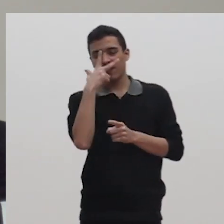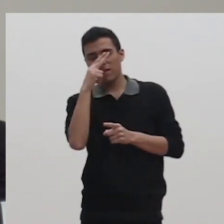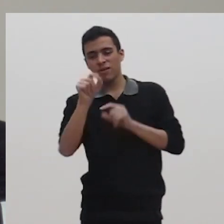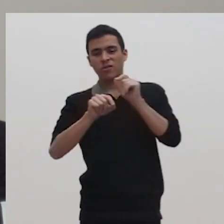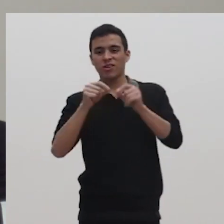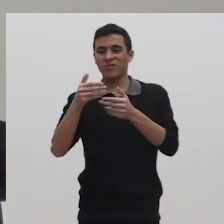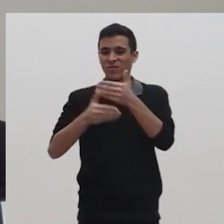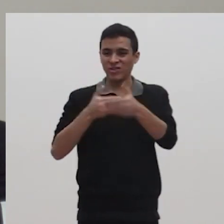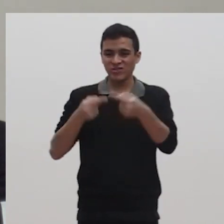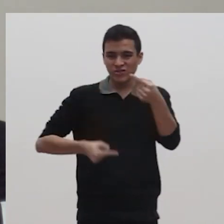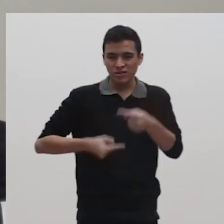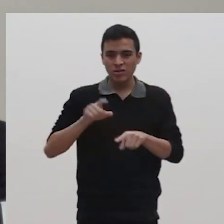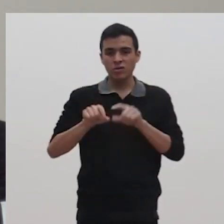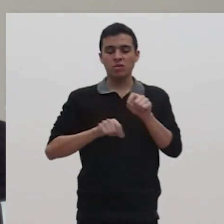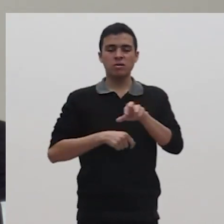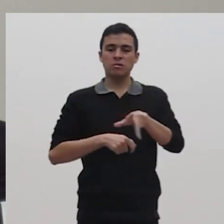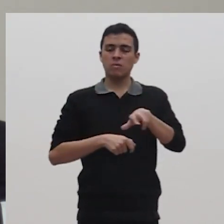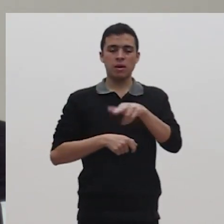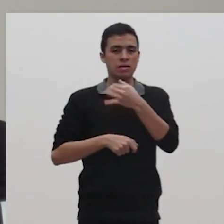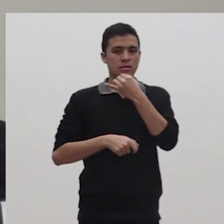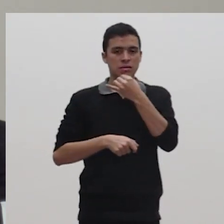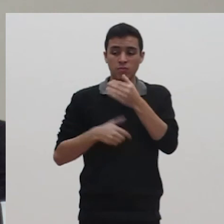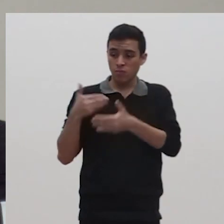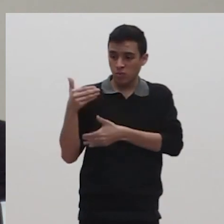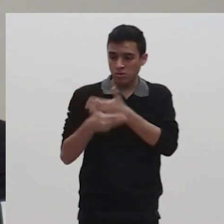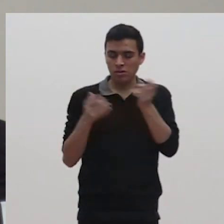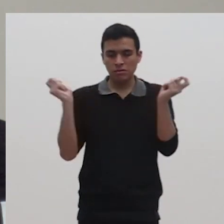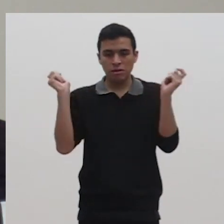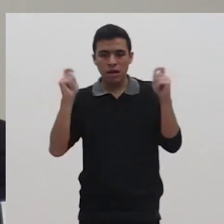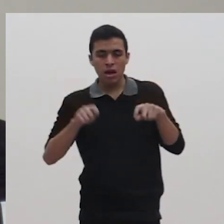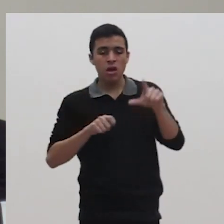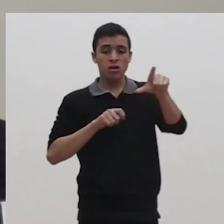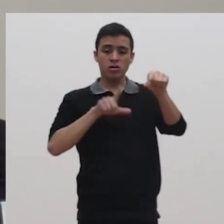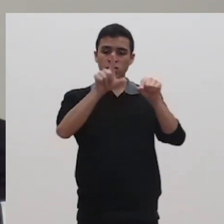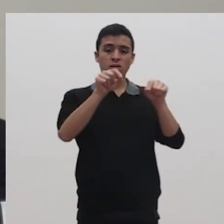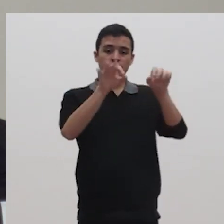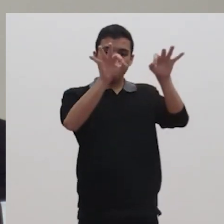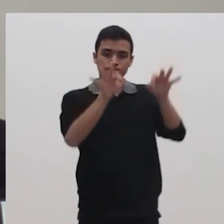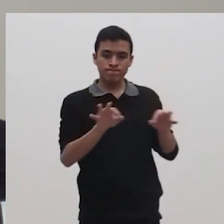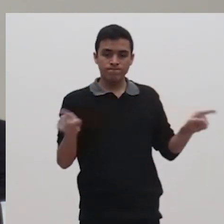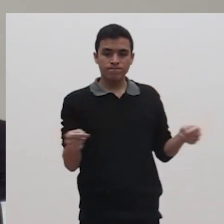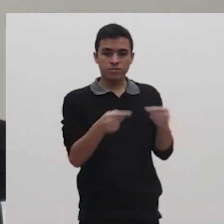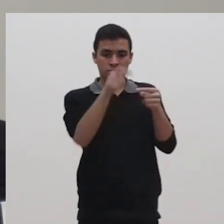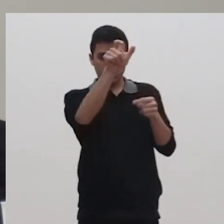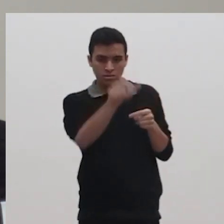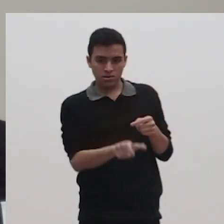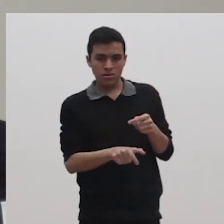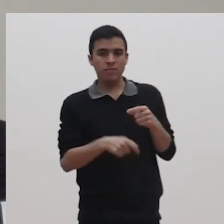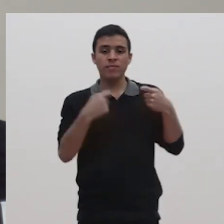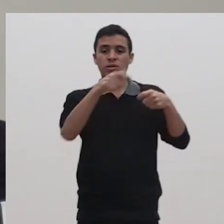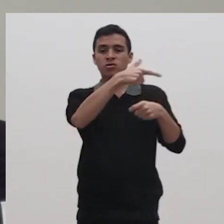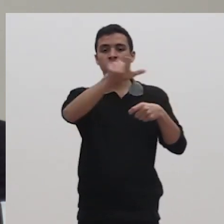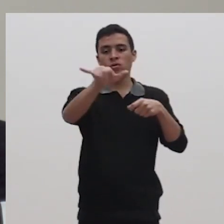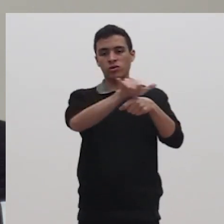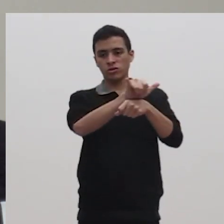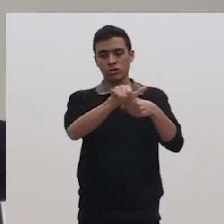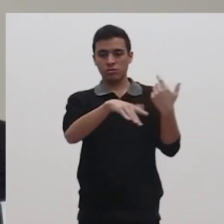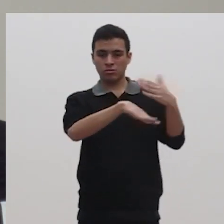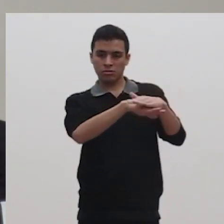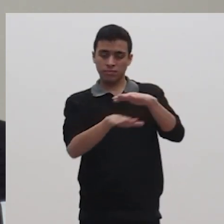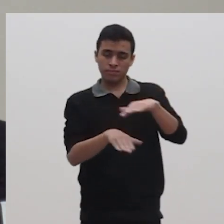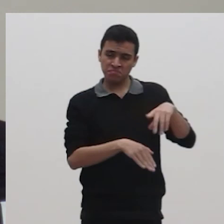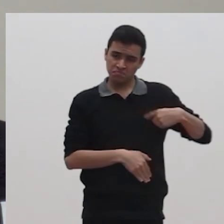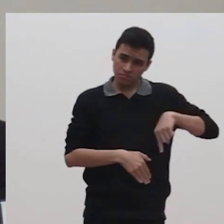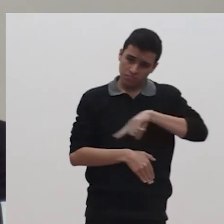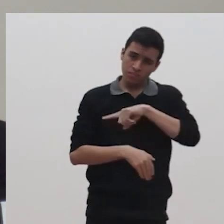político não fosse um processo que conseguisse escolher adequadamente e a gente precisasse de outros instrumentos. Eu